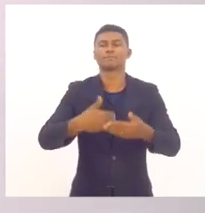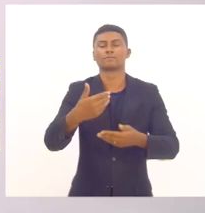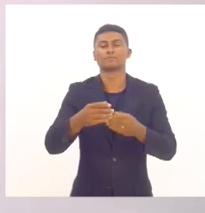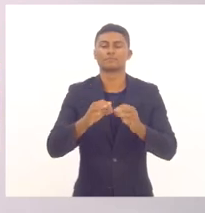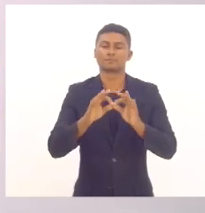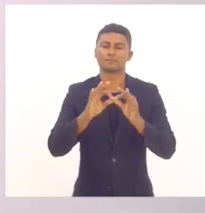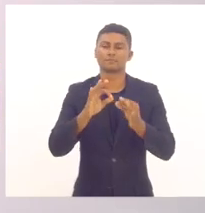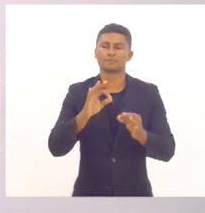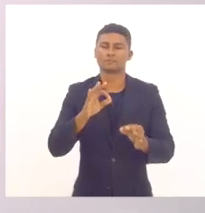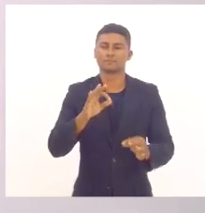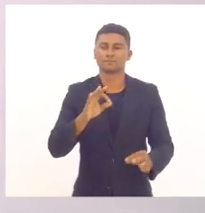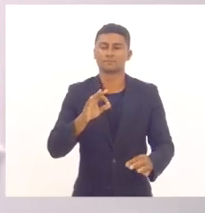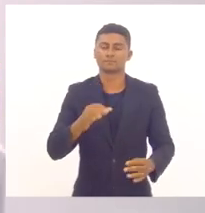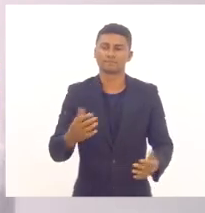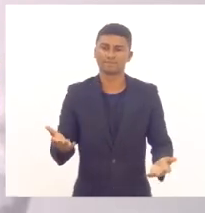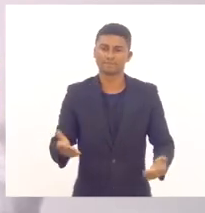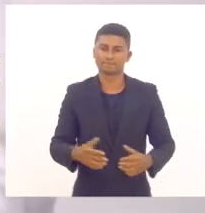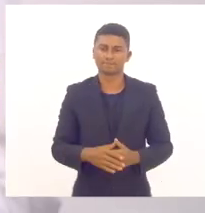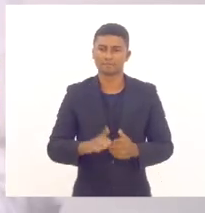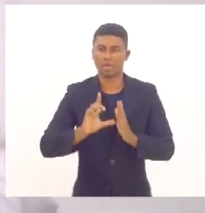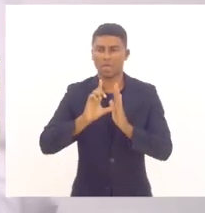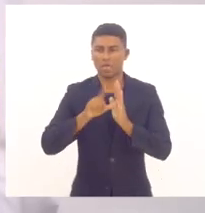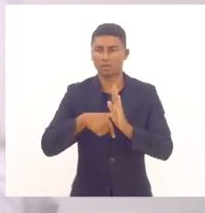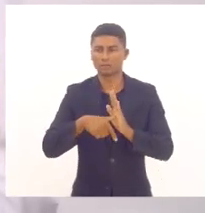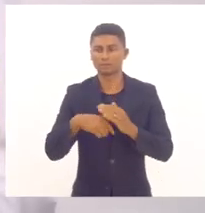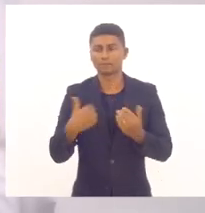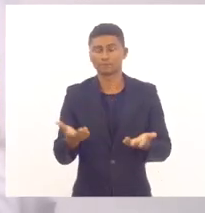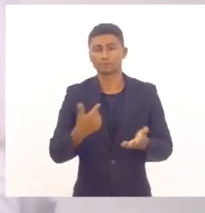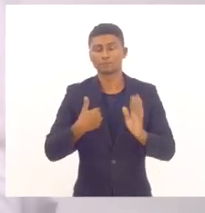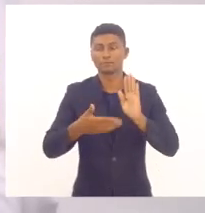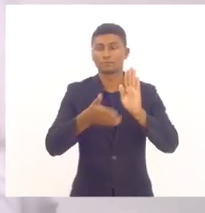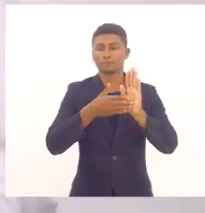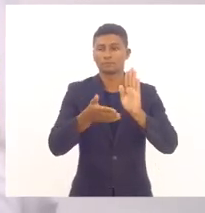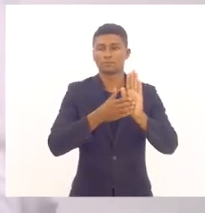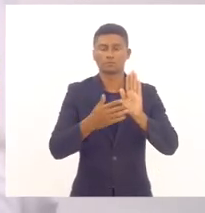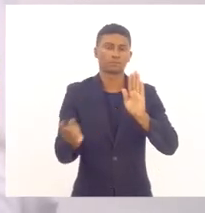frito mesmo, vamos ficar até tarde. Eu proponho que